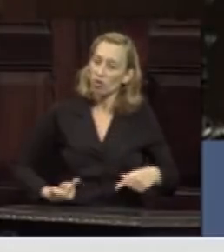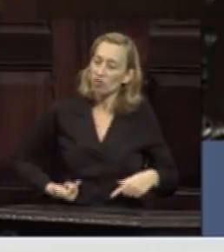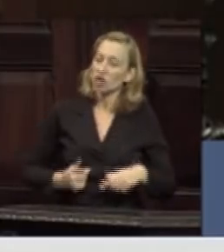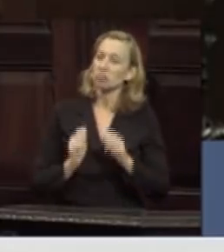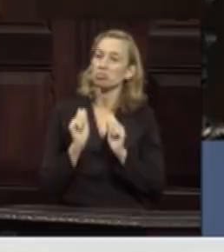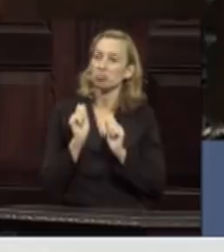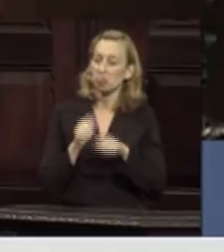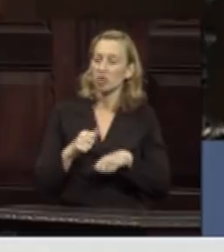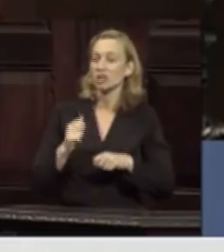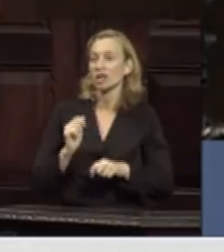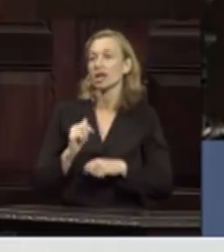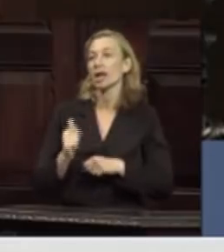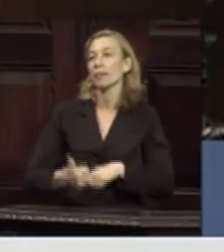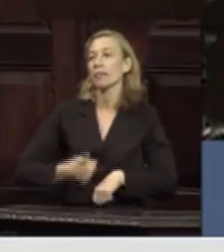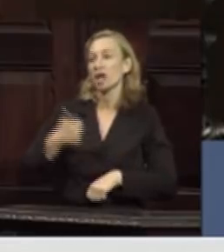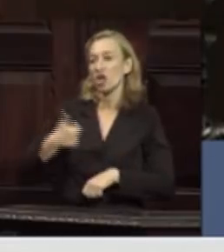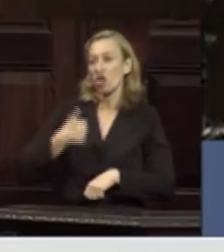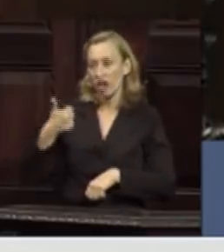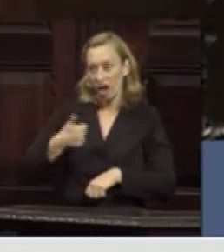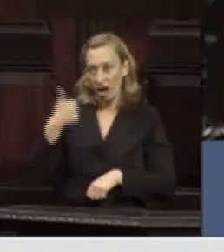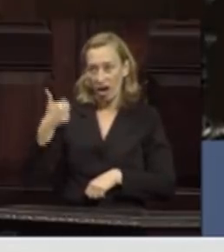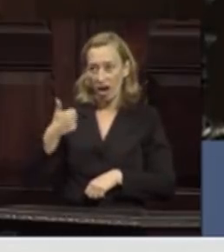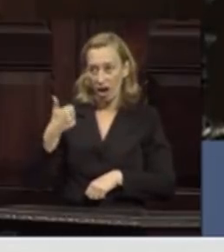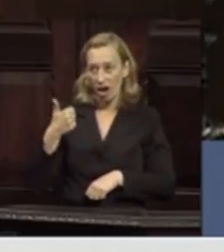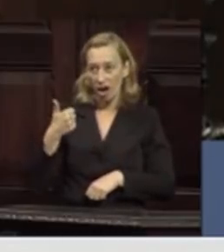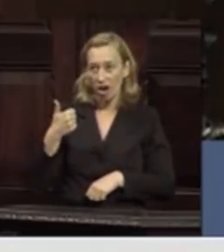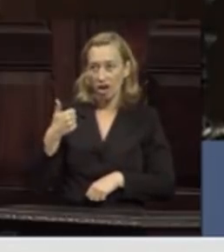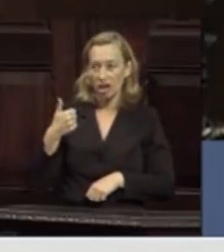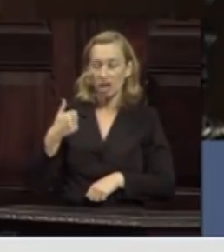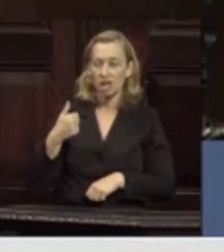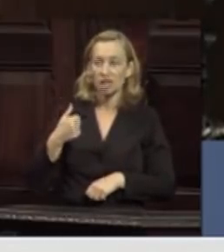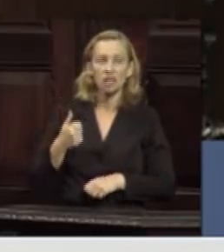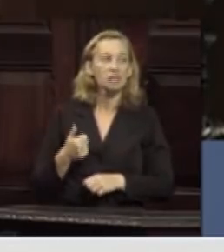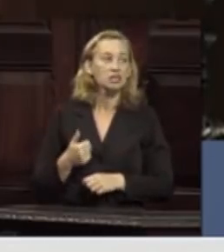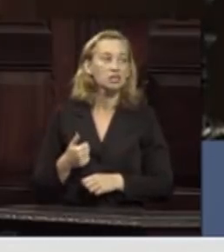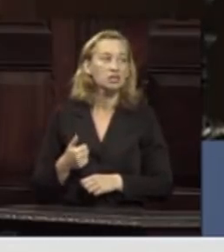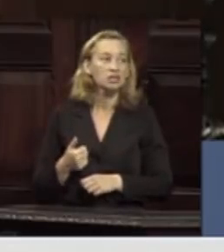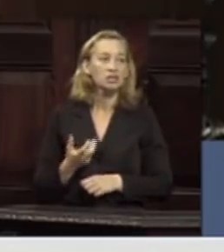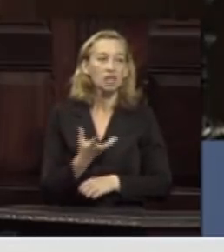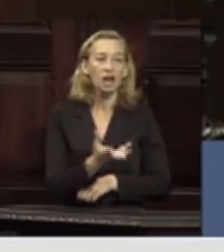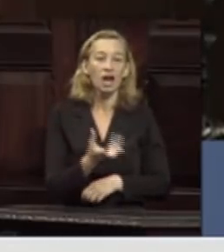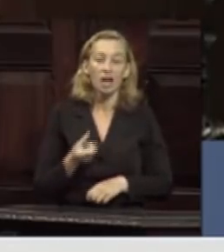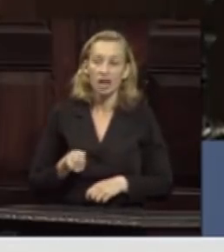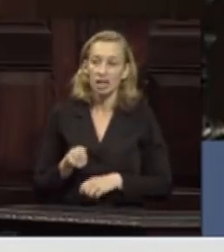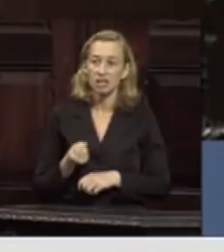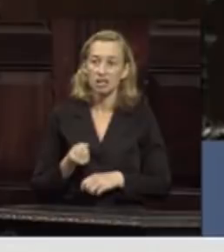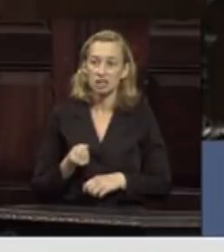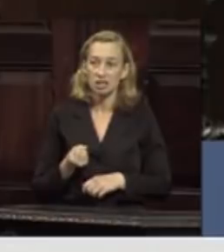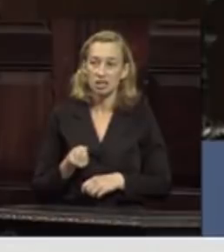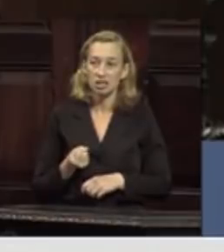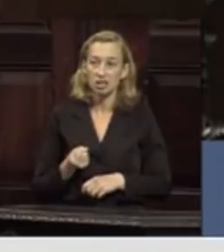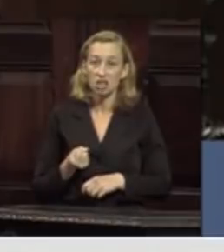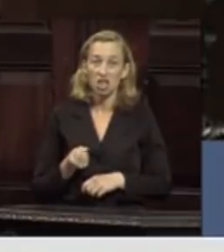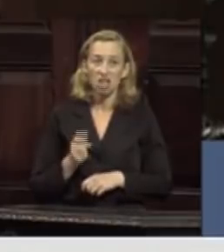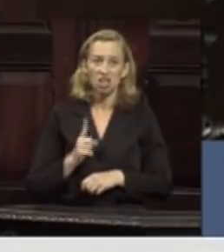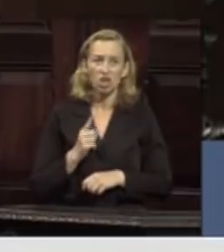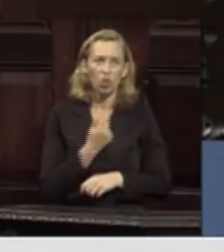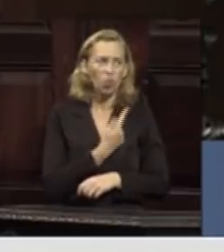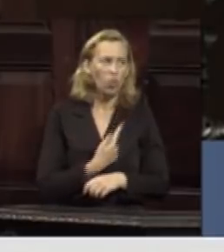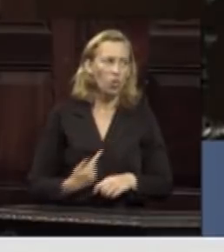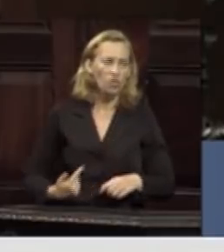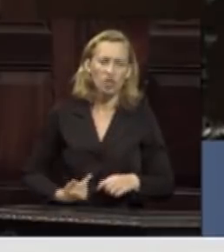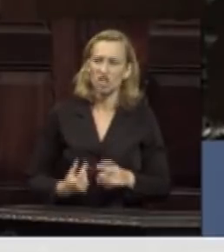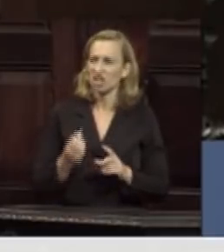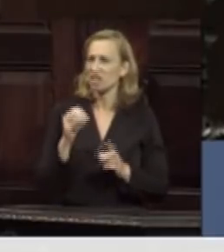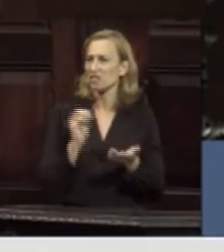seus institutos, os seus instrumentos, que possam melhorar a arrecadação. Não para esse governo que faltam 9